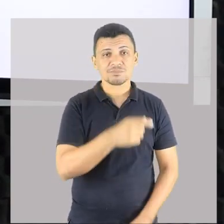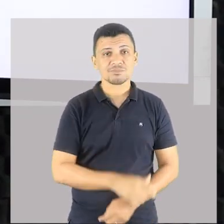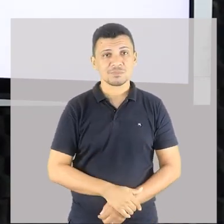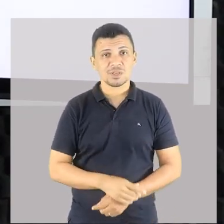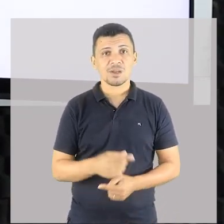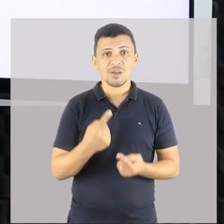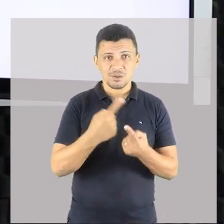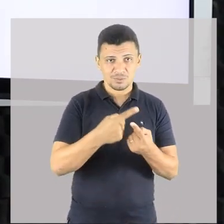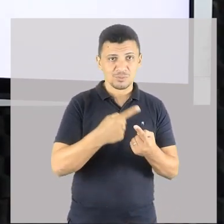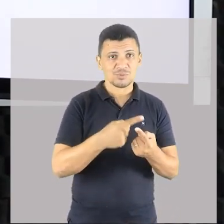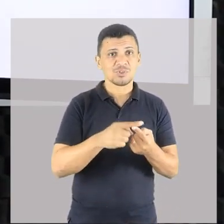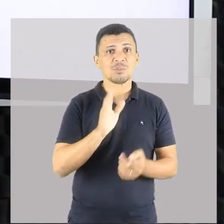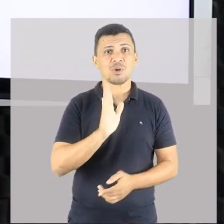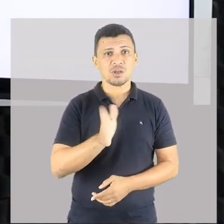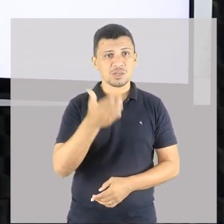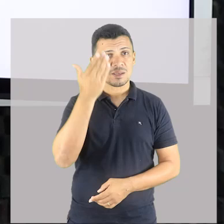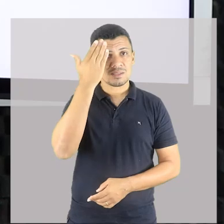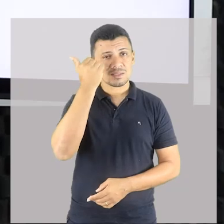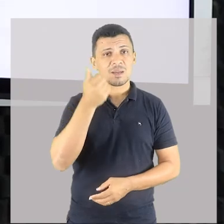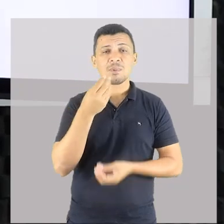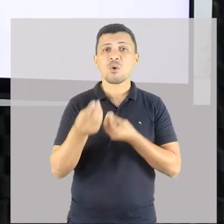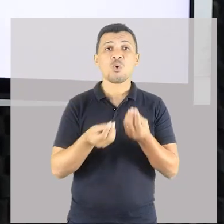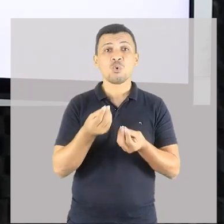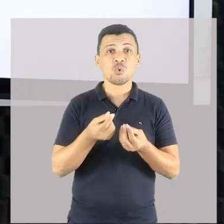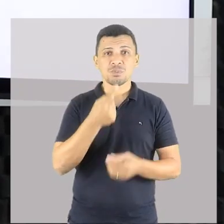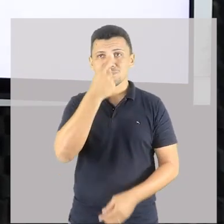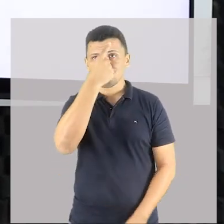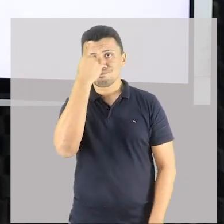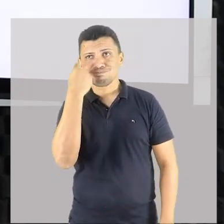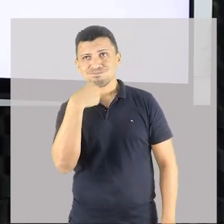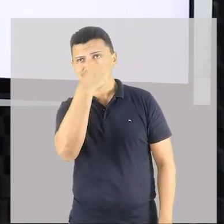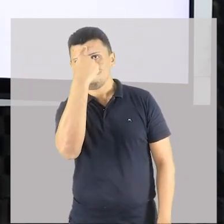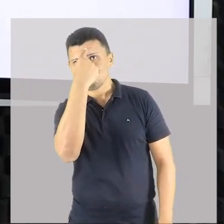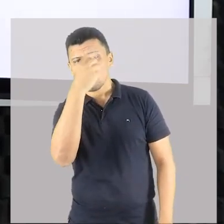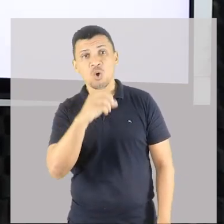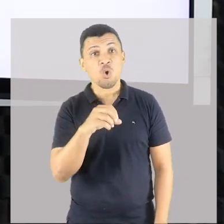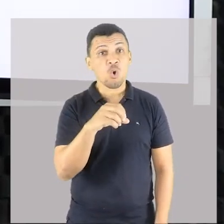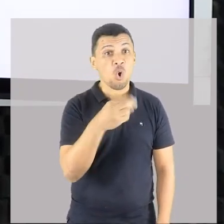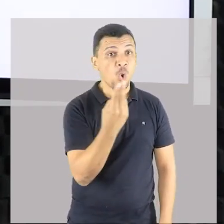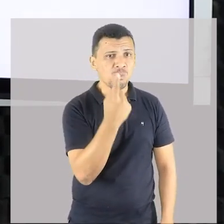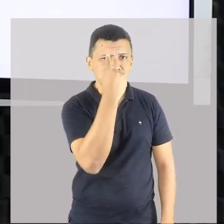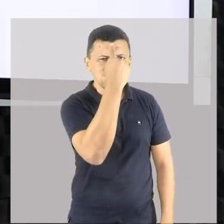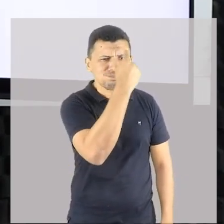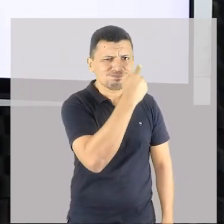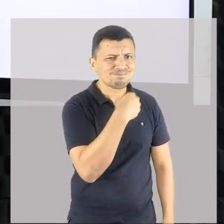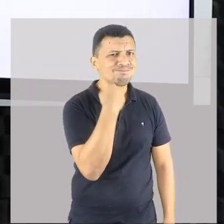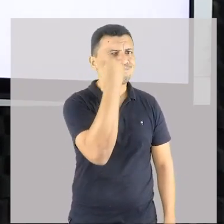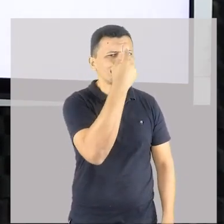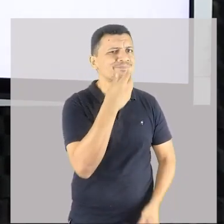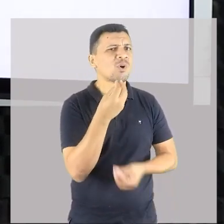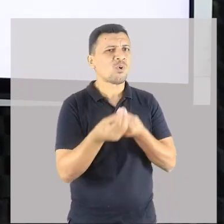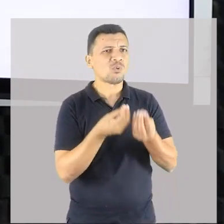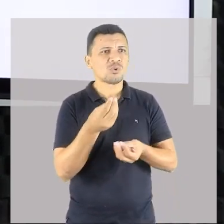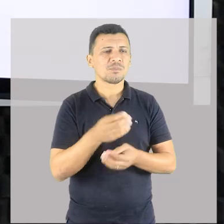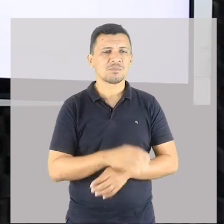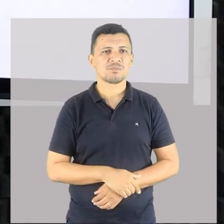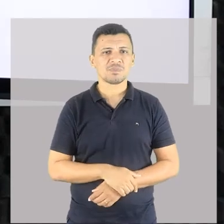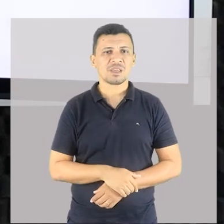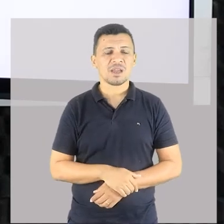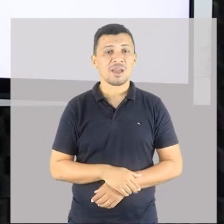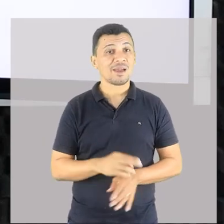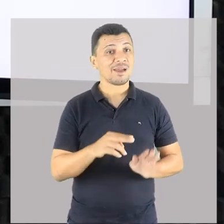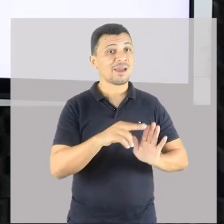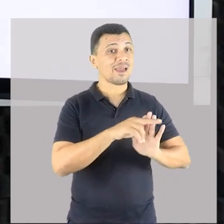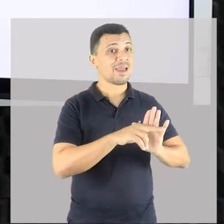já sabe. Agora, para saber se é no sentido horário ou no sentido anti-horário, qual é o sentido do campo magnético? Regra da